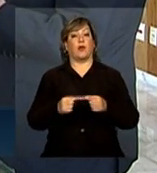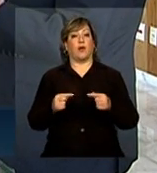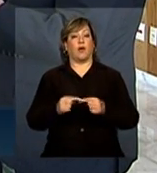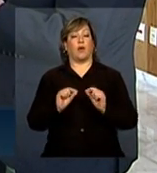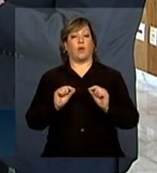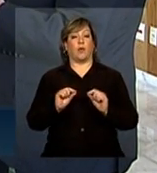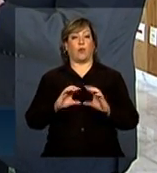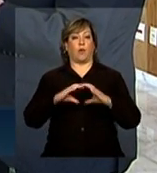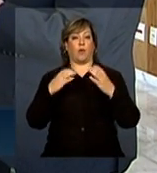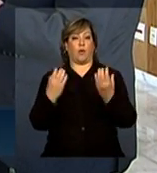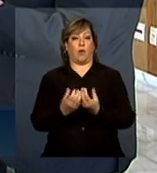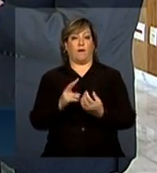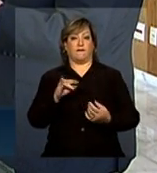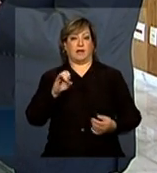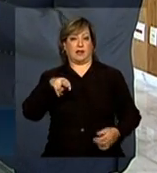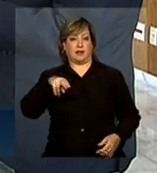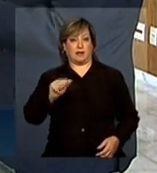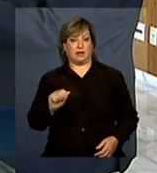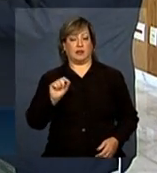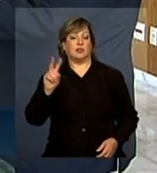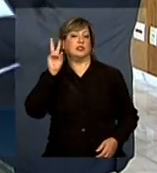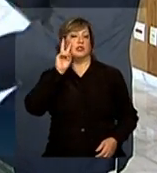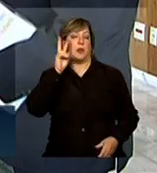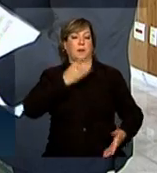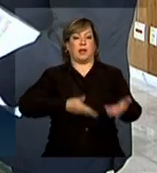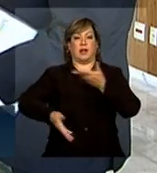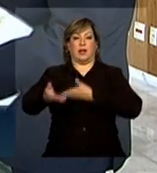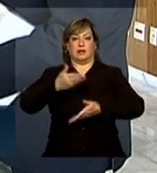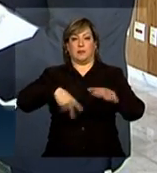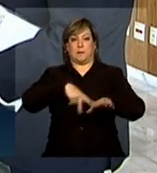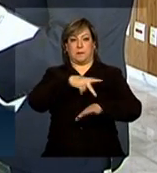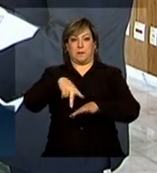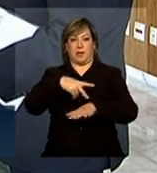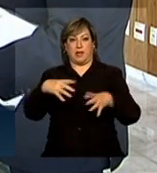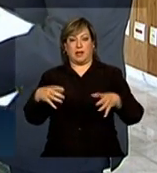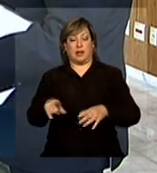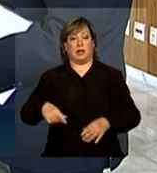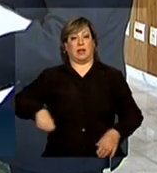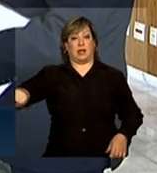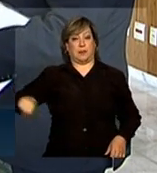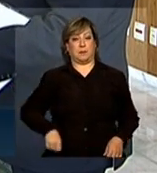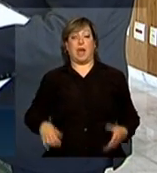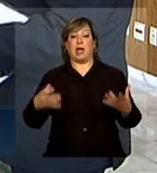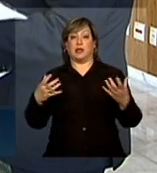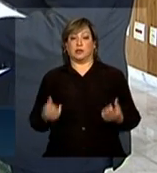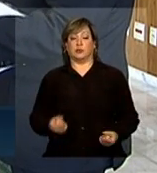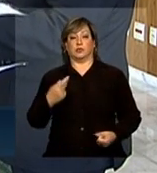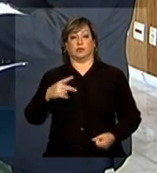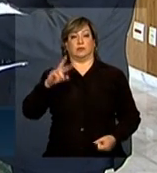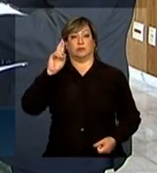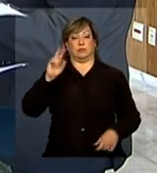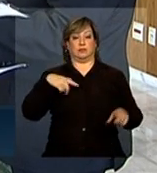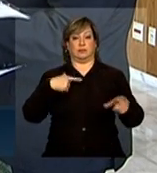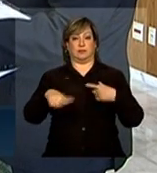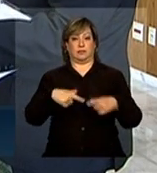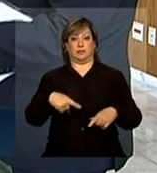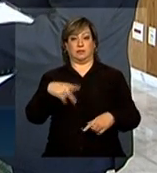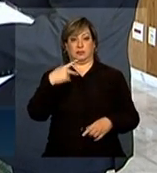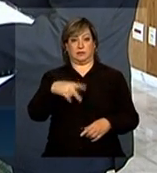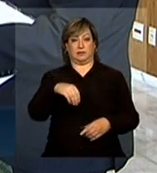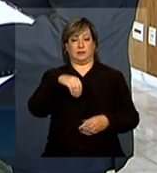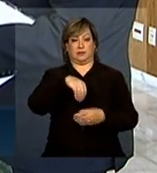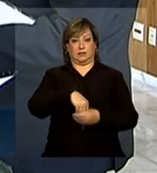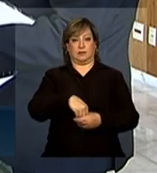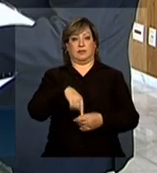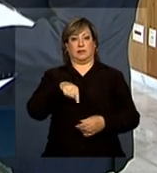a Convenção de Viena sobre Relações Diplomáticas, o embaixador assume oficialmente suas funções no Estado,